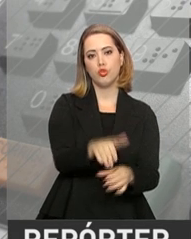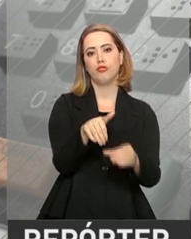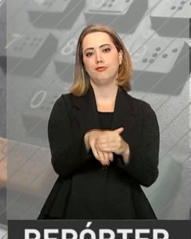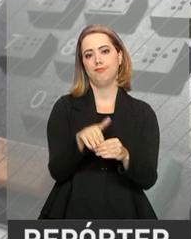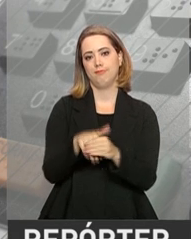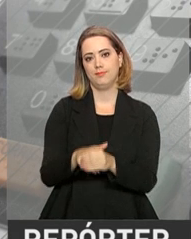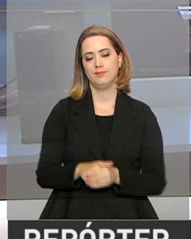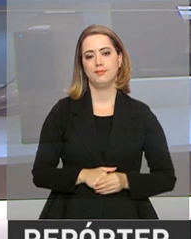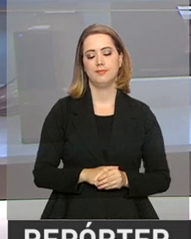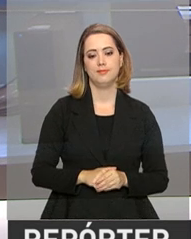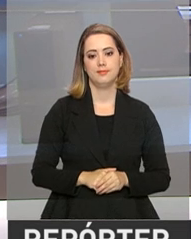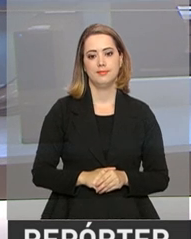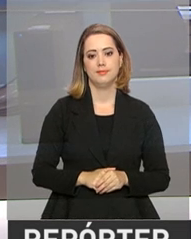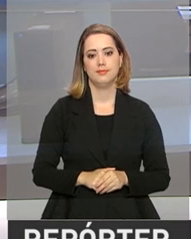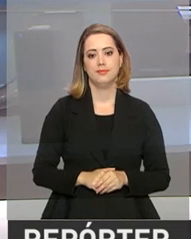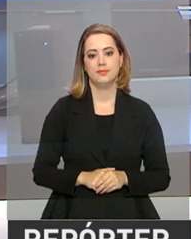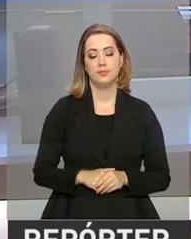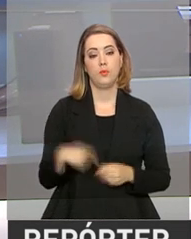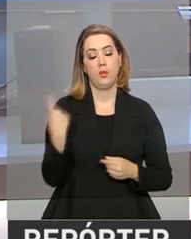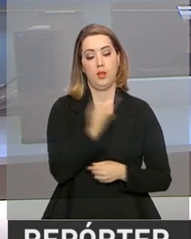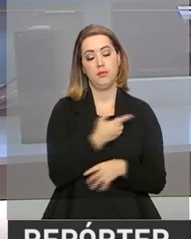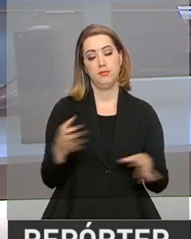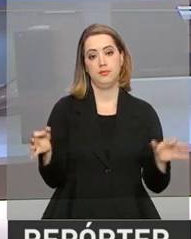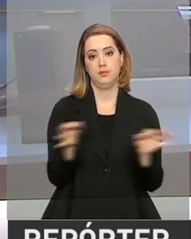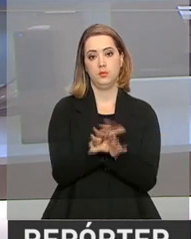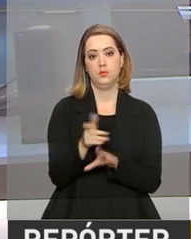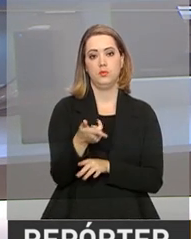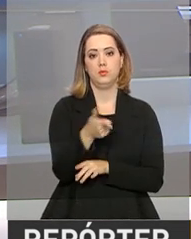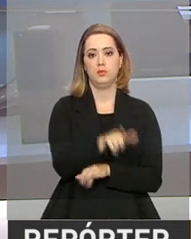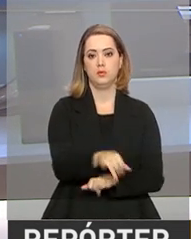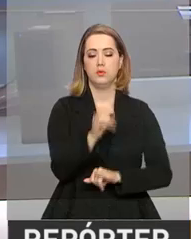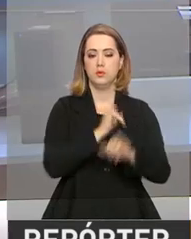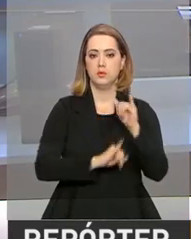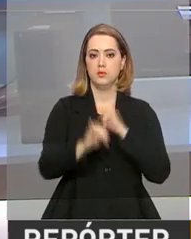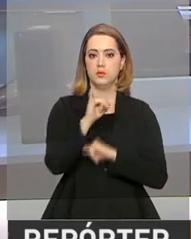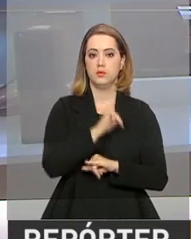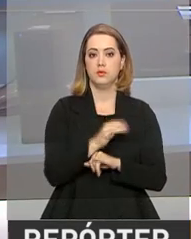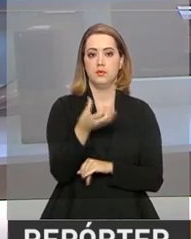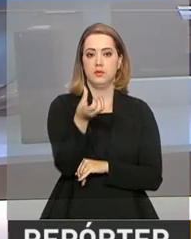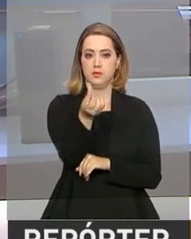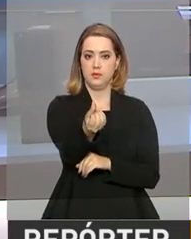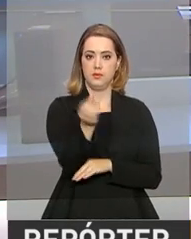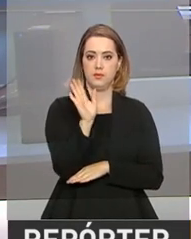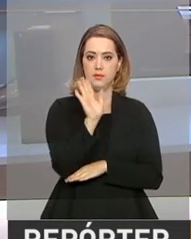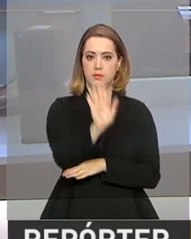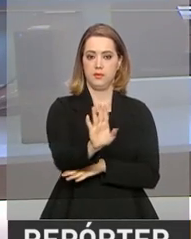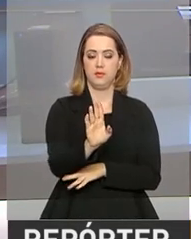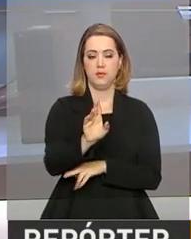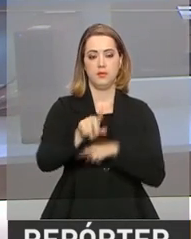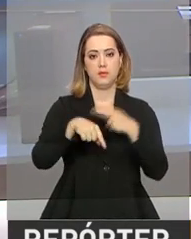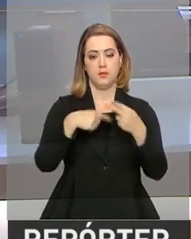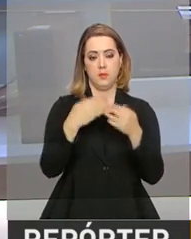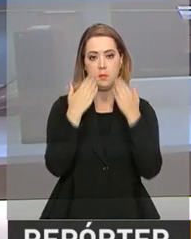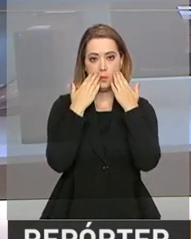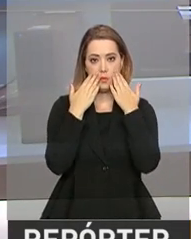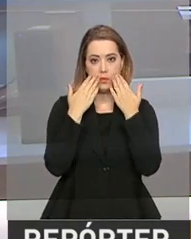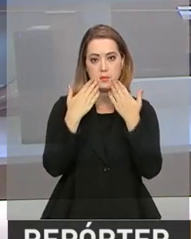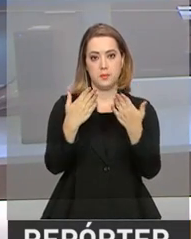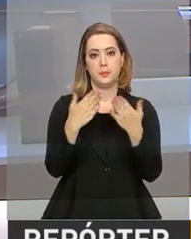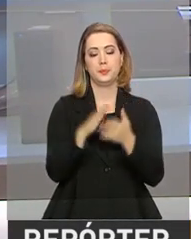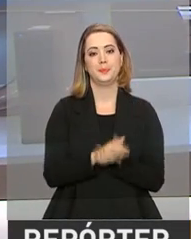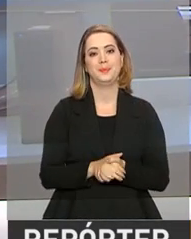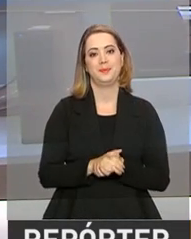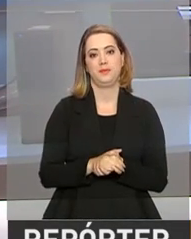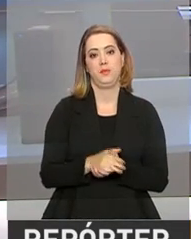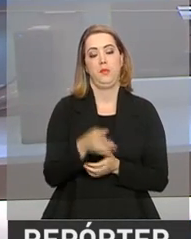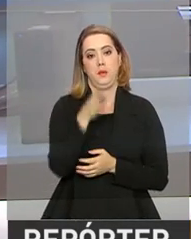próximo prefeito. Nós ficamos por aqui. Voltamos a qualquer momento com outras informações ou às 18h na próxima edição do Repórter